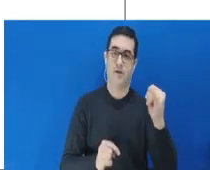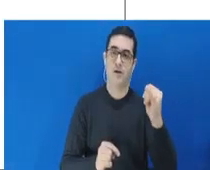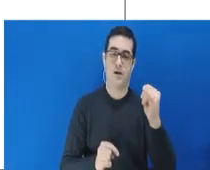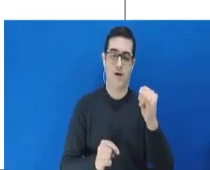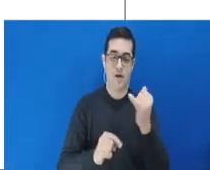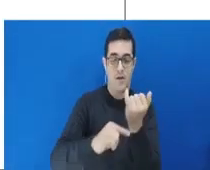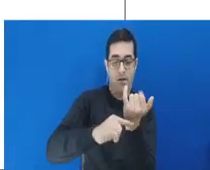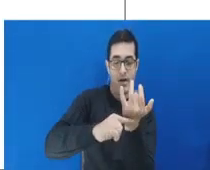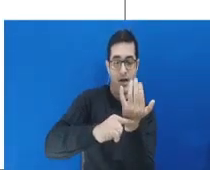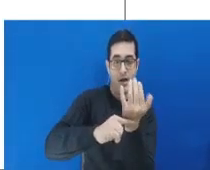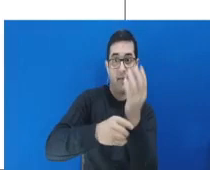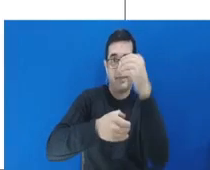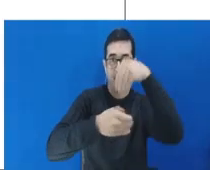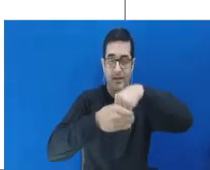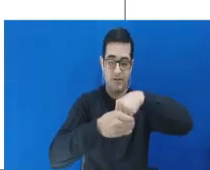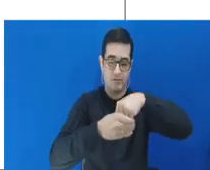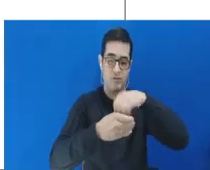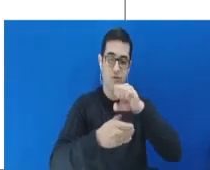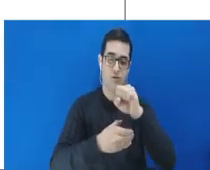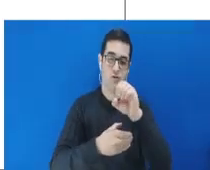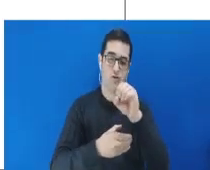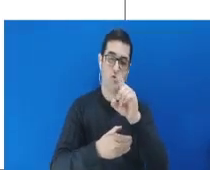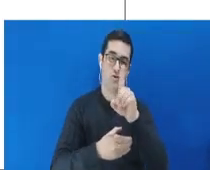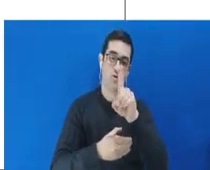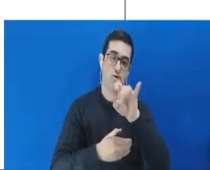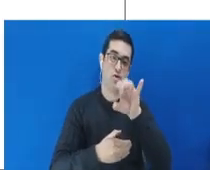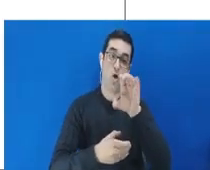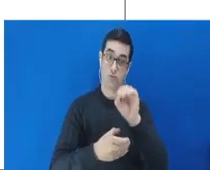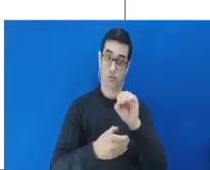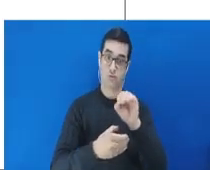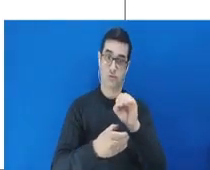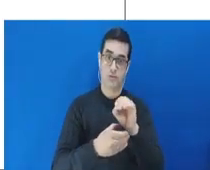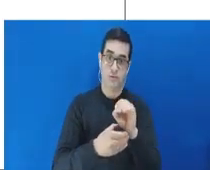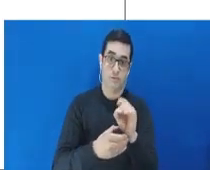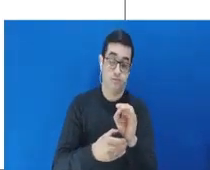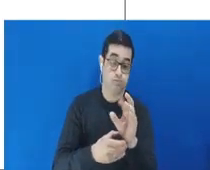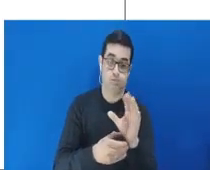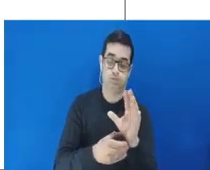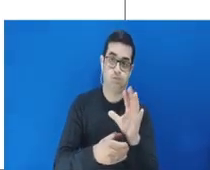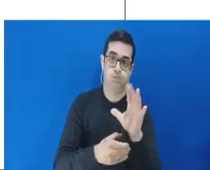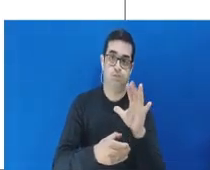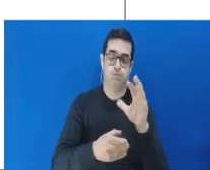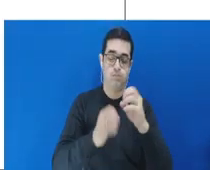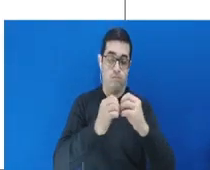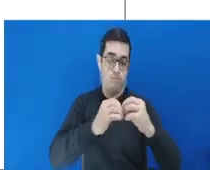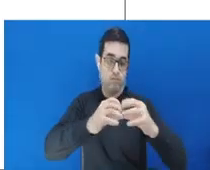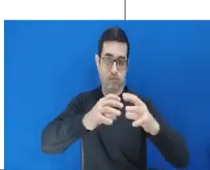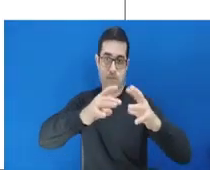né, incandesce formando, né, essa luz com características,